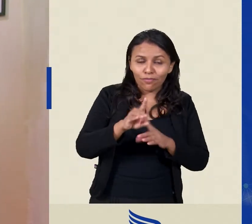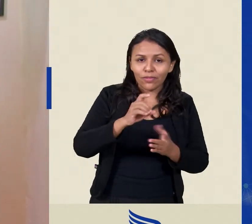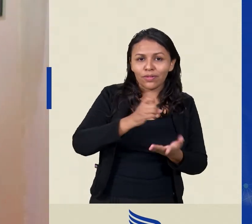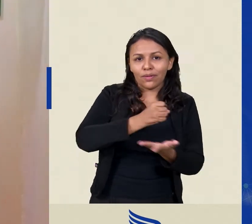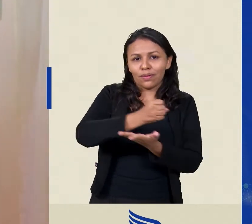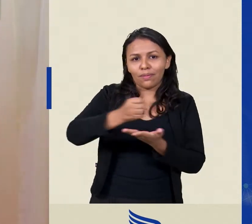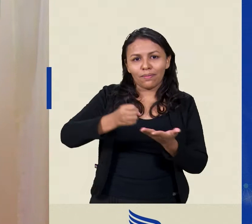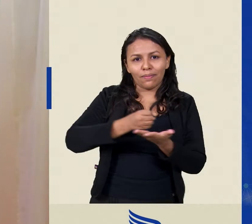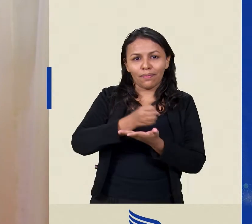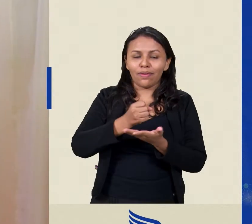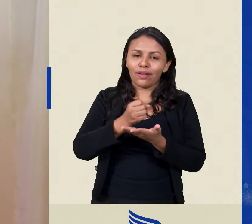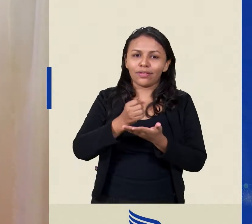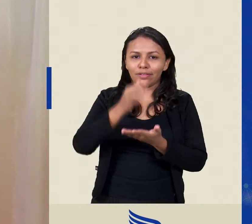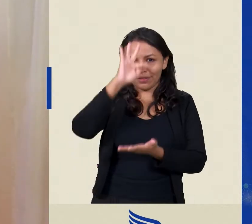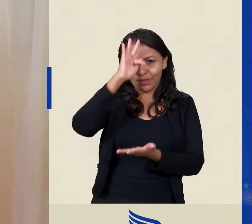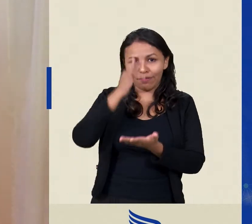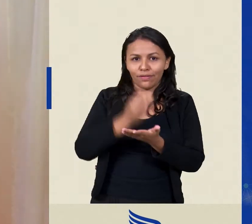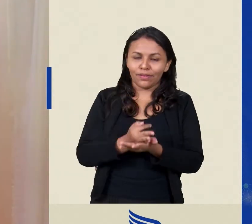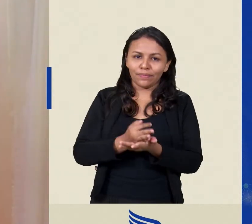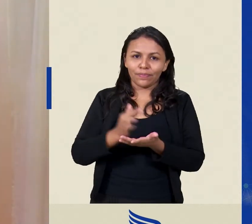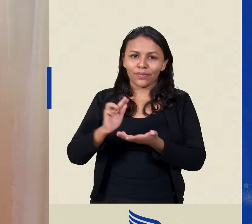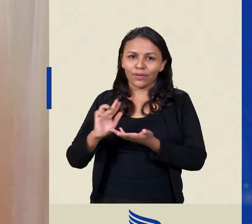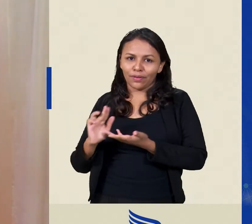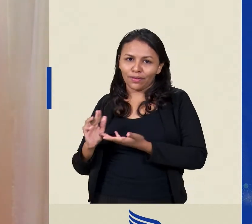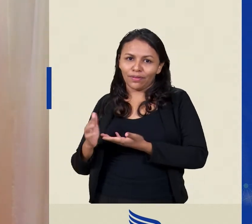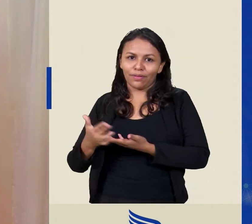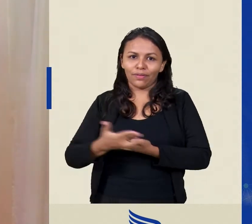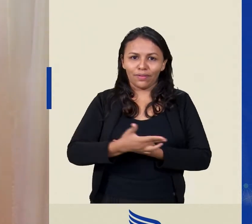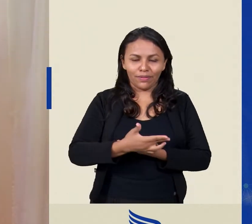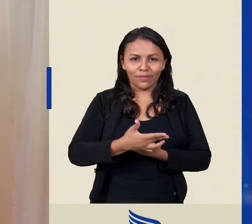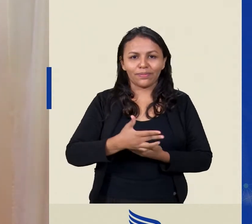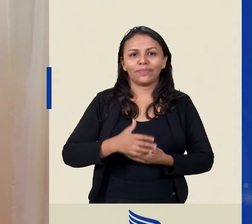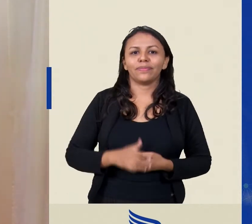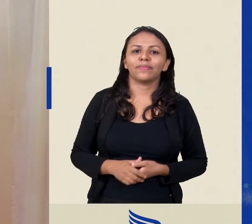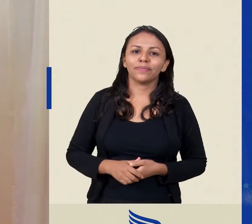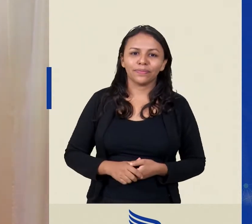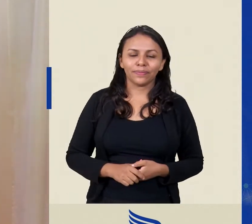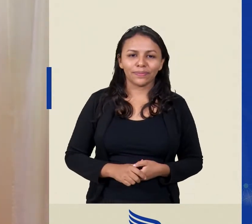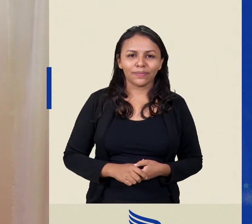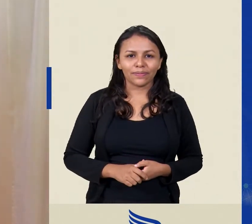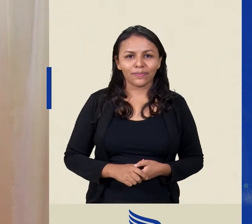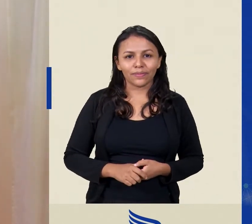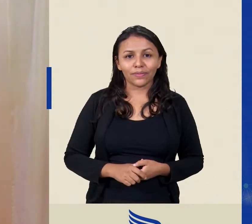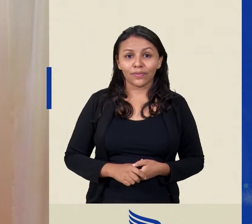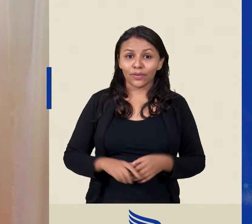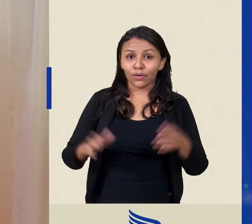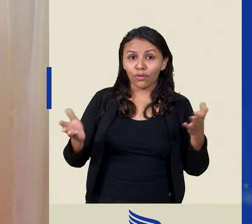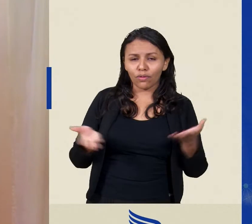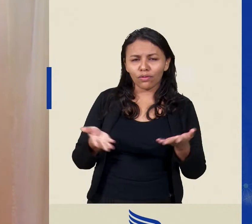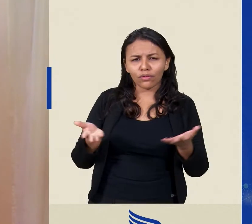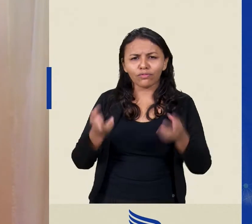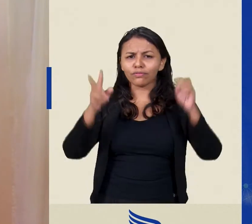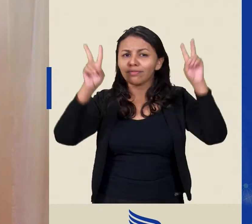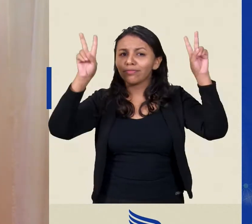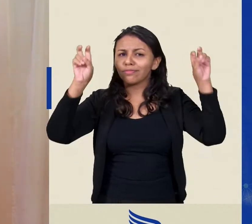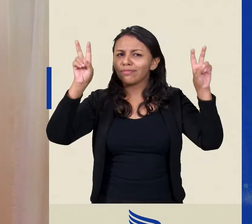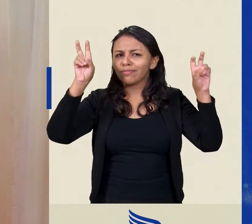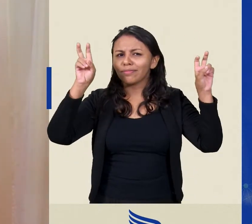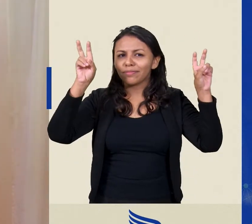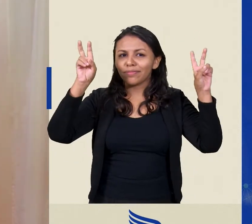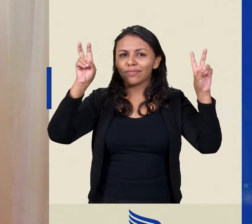Igreja Adventista do Sétimo Dia, Movimento de Reforma. Hoje vamos considerar